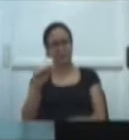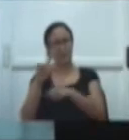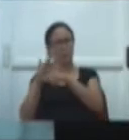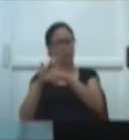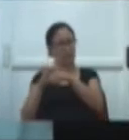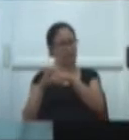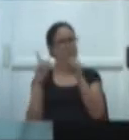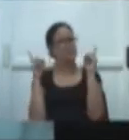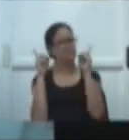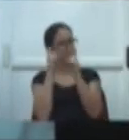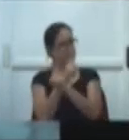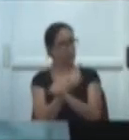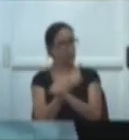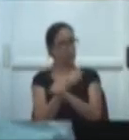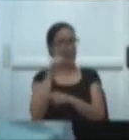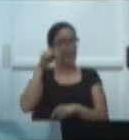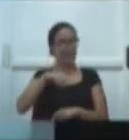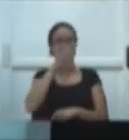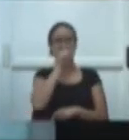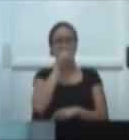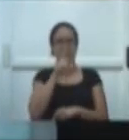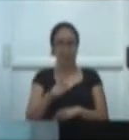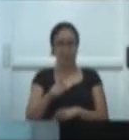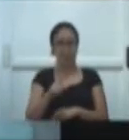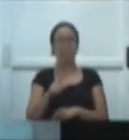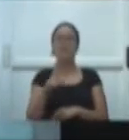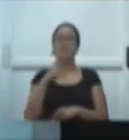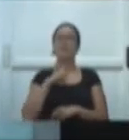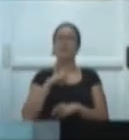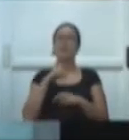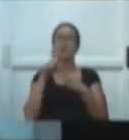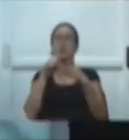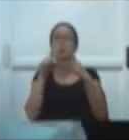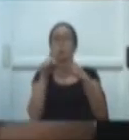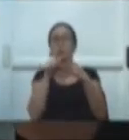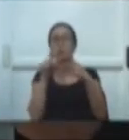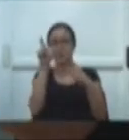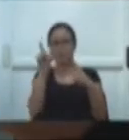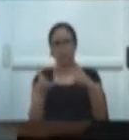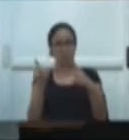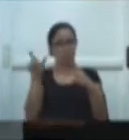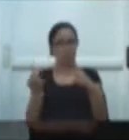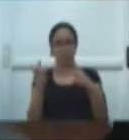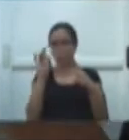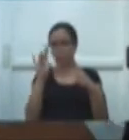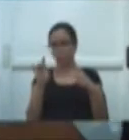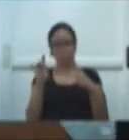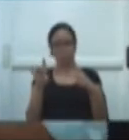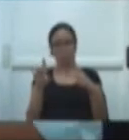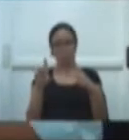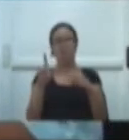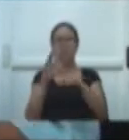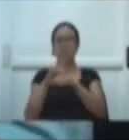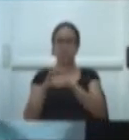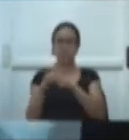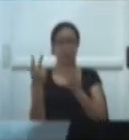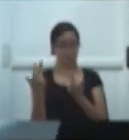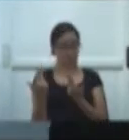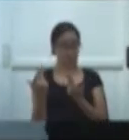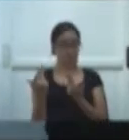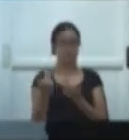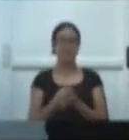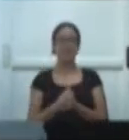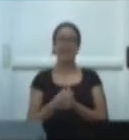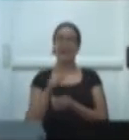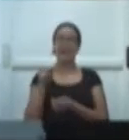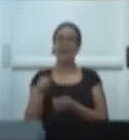lá em Campinas. A gente não sabe de onde tira dinheiro para ela fazer o tratamento. E ela, o tratamento dela é o